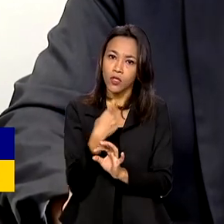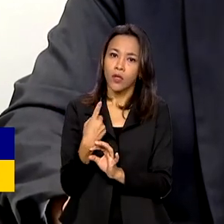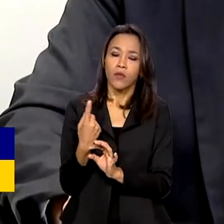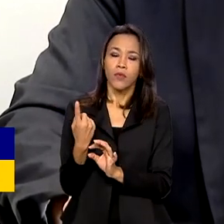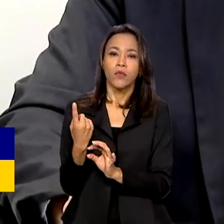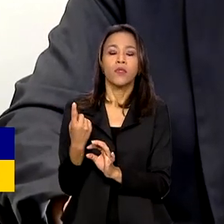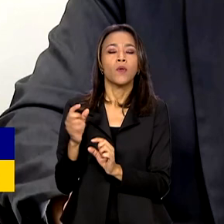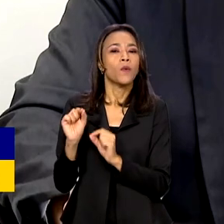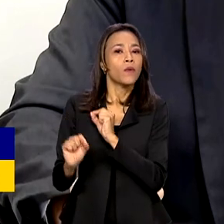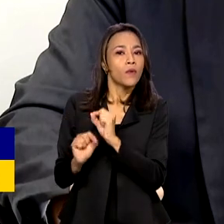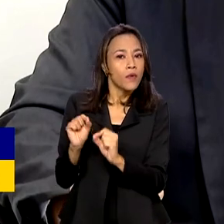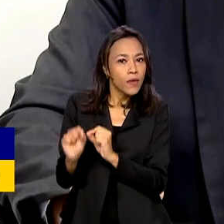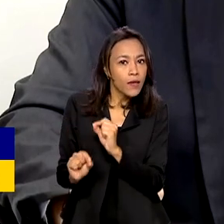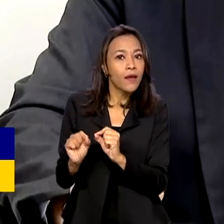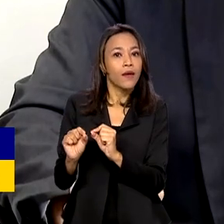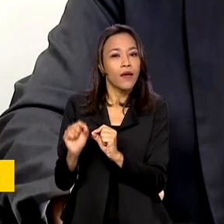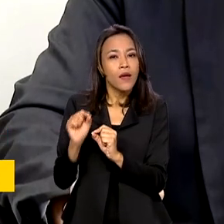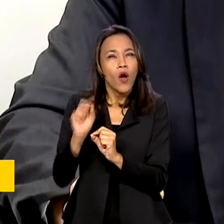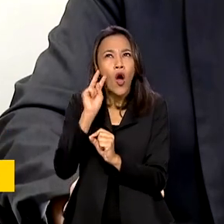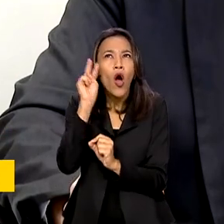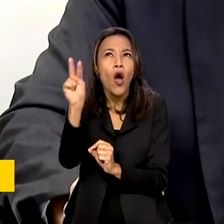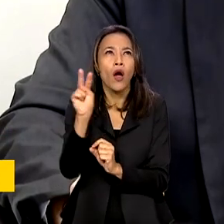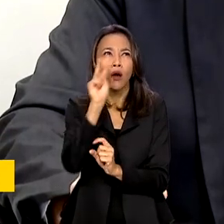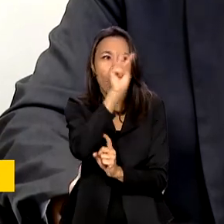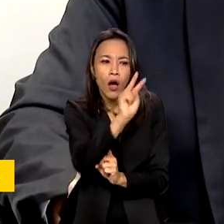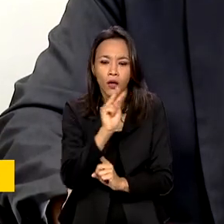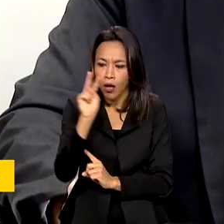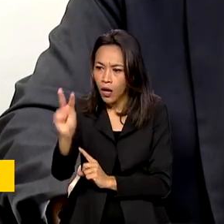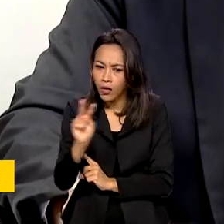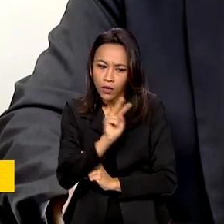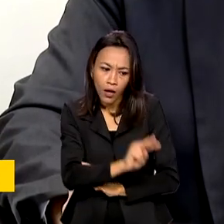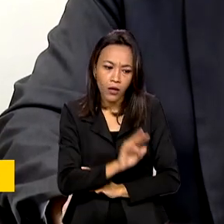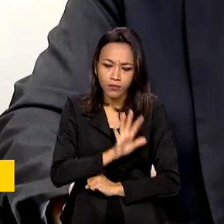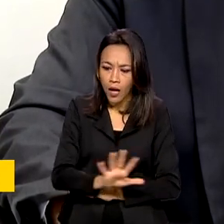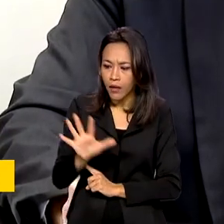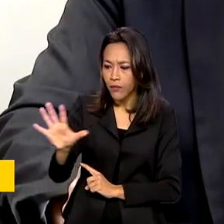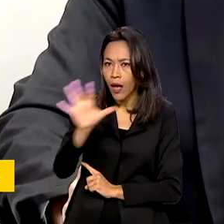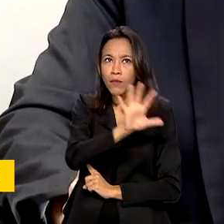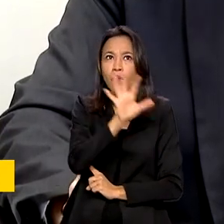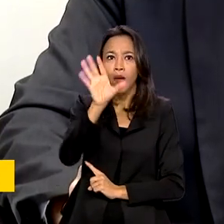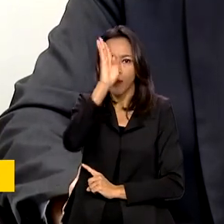exatamente considerando as peculiaridades não só de cada região, mas de cada local.